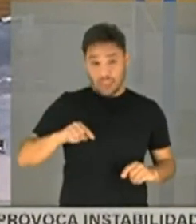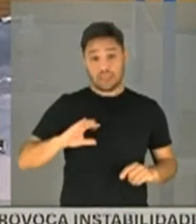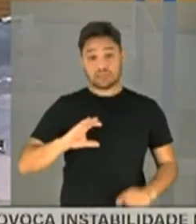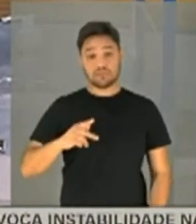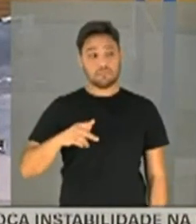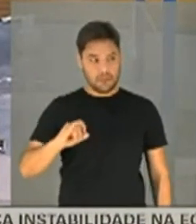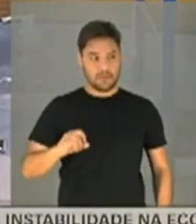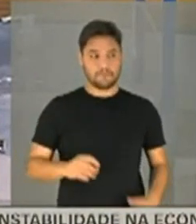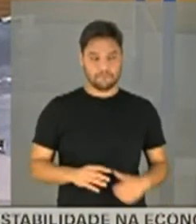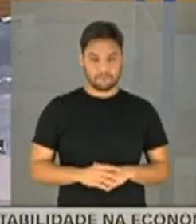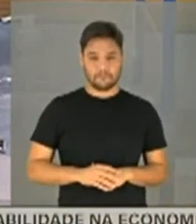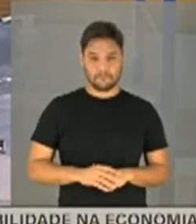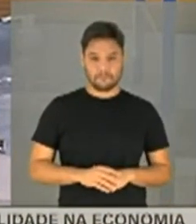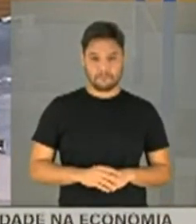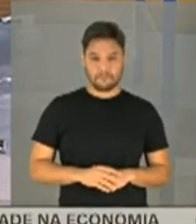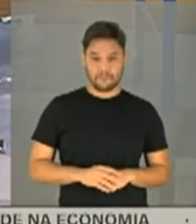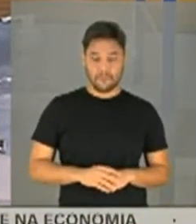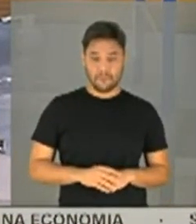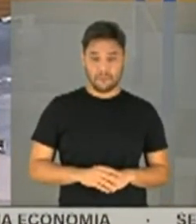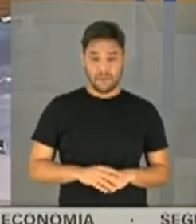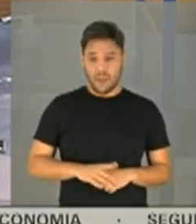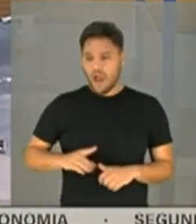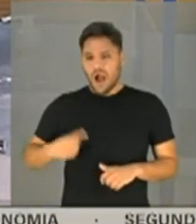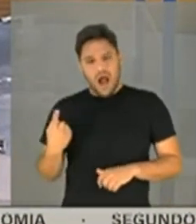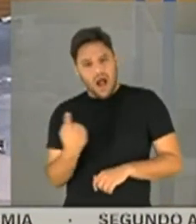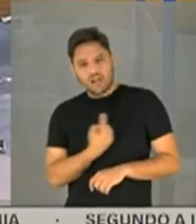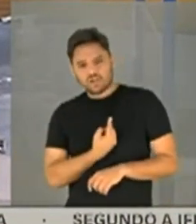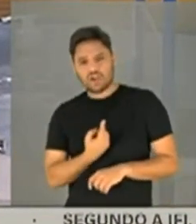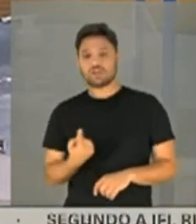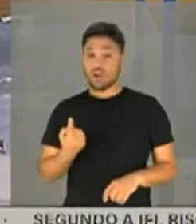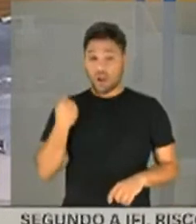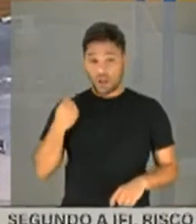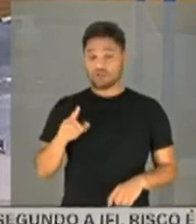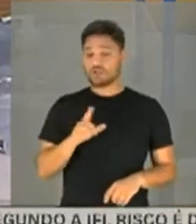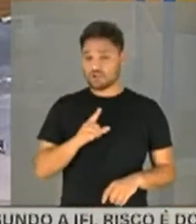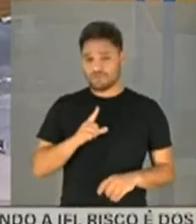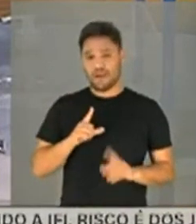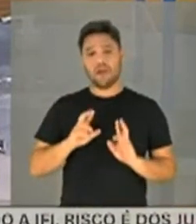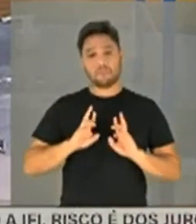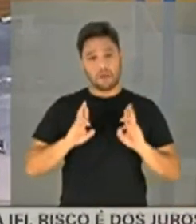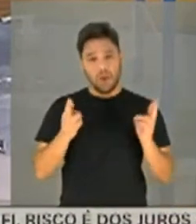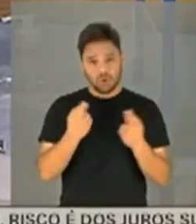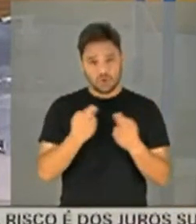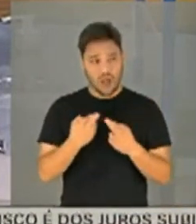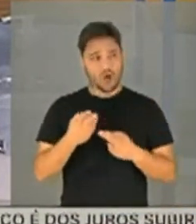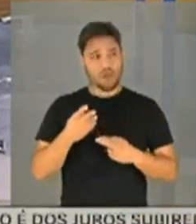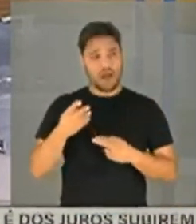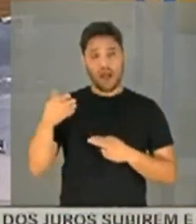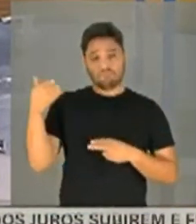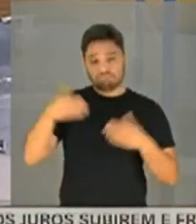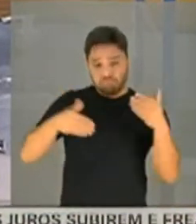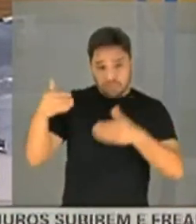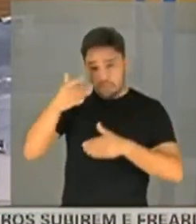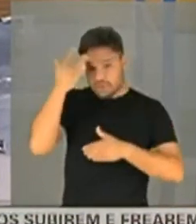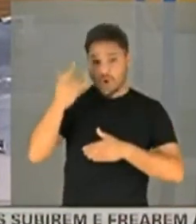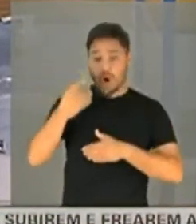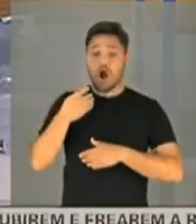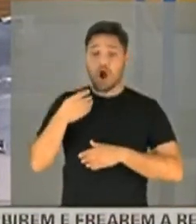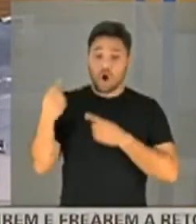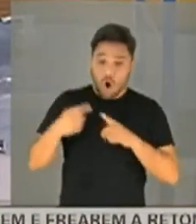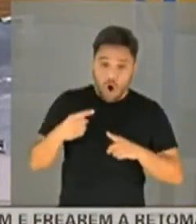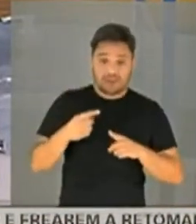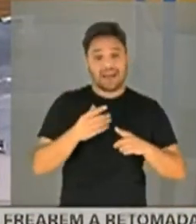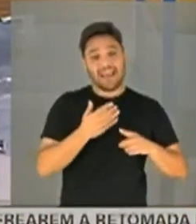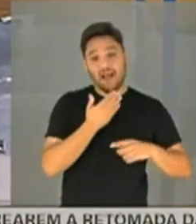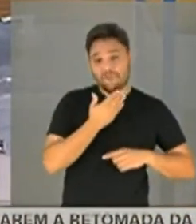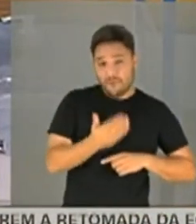CPI. Quando nós tivemos uma audiência para ouvir quem era contra e quem era a